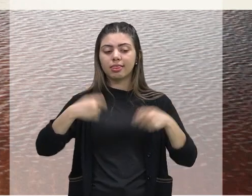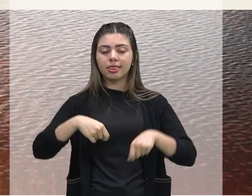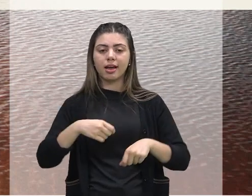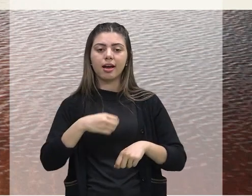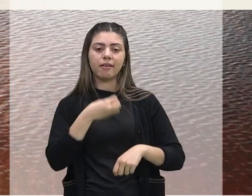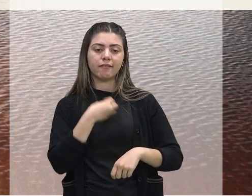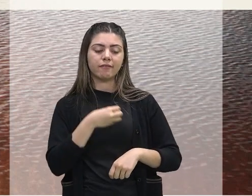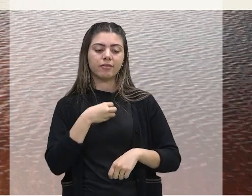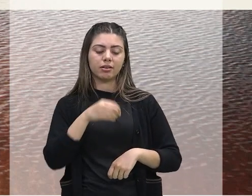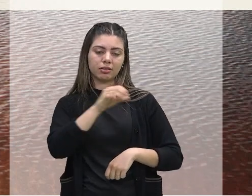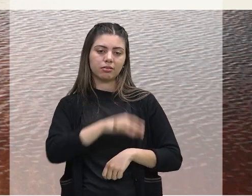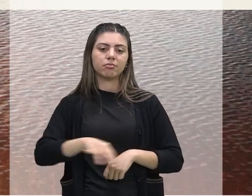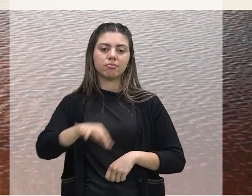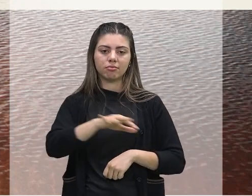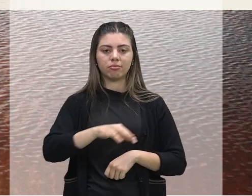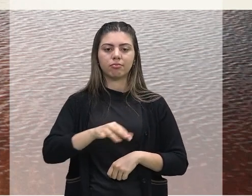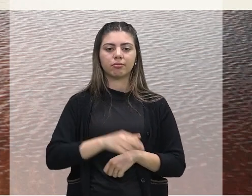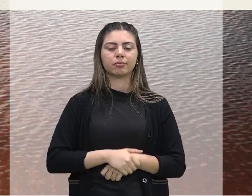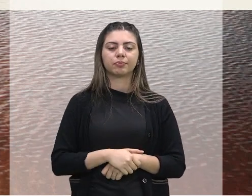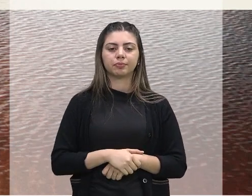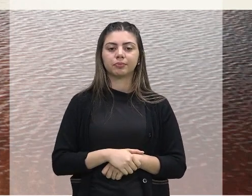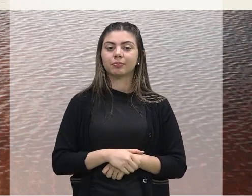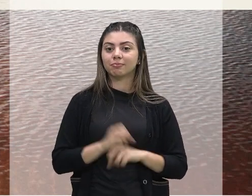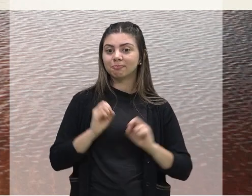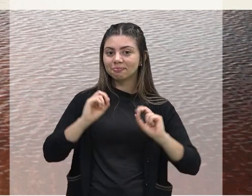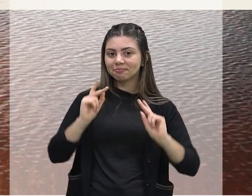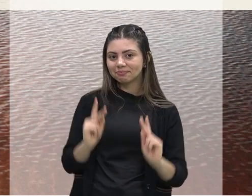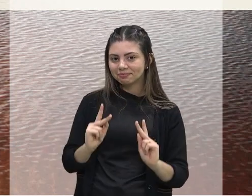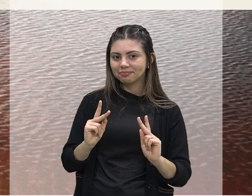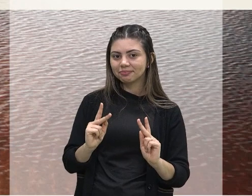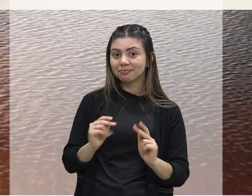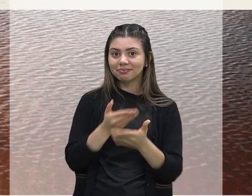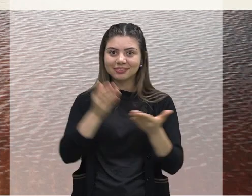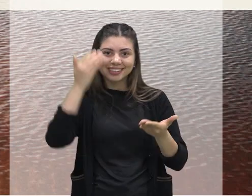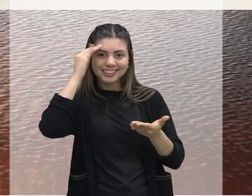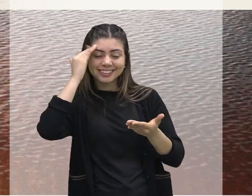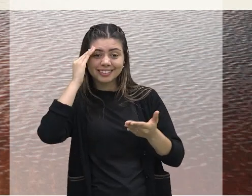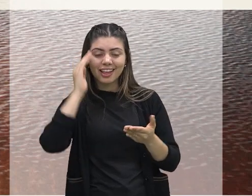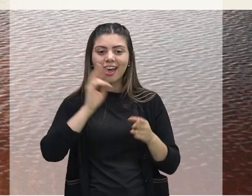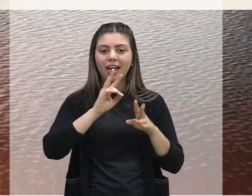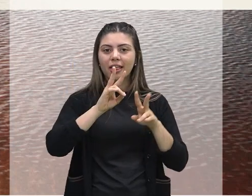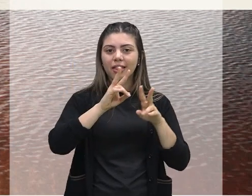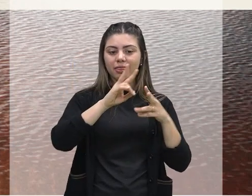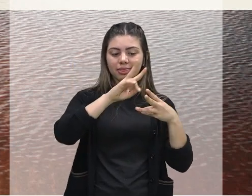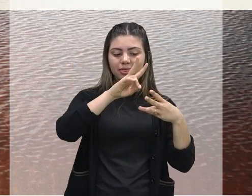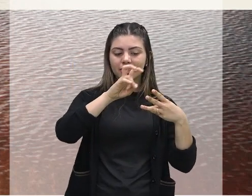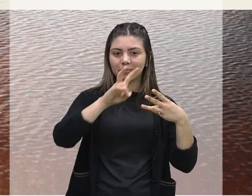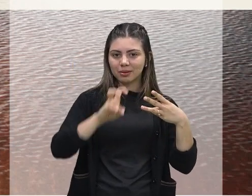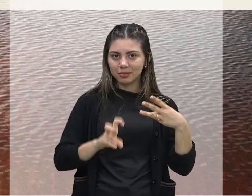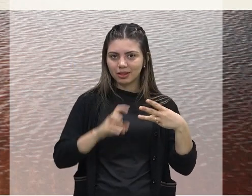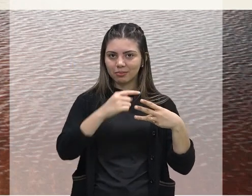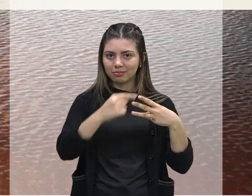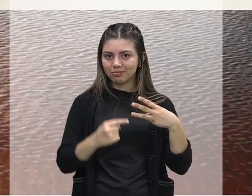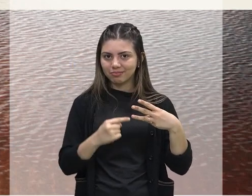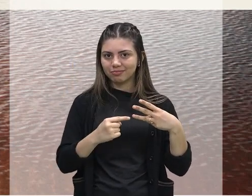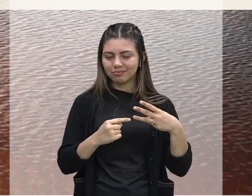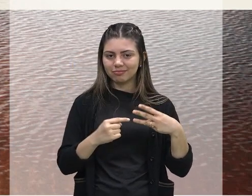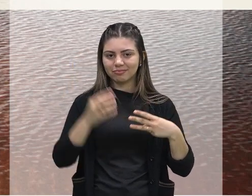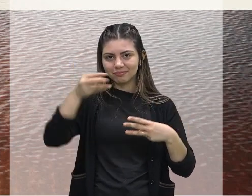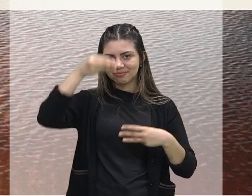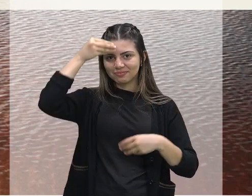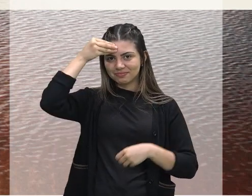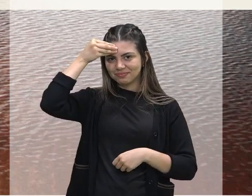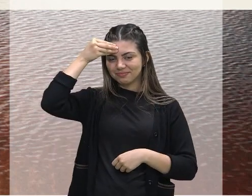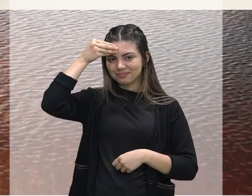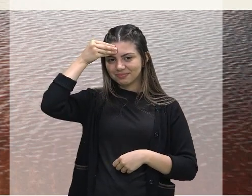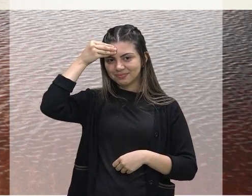dentro desses espaços. Tá bom, pessoal? Deu para entender, então, os três pontos aí?